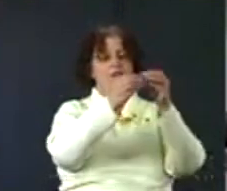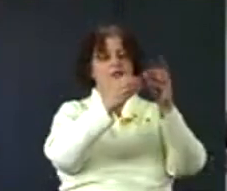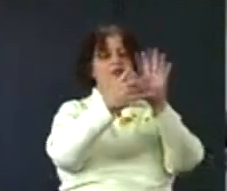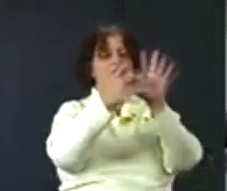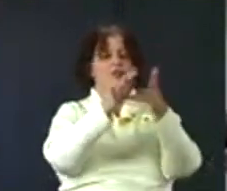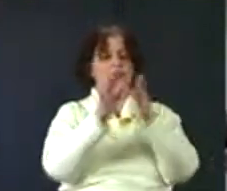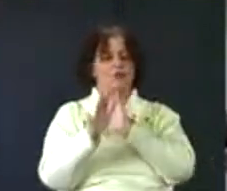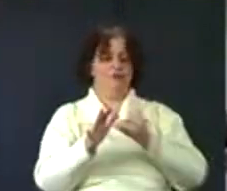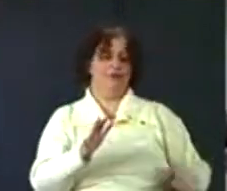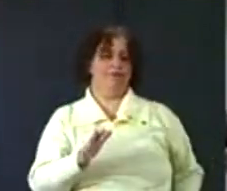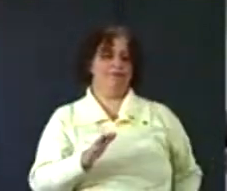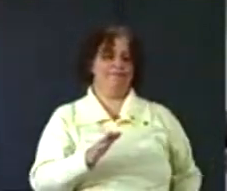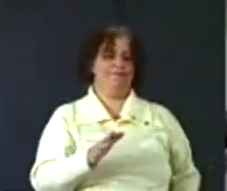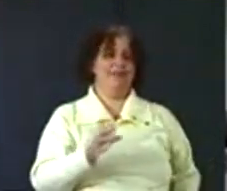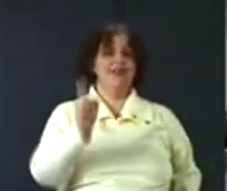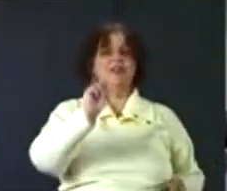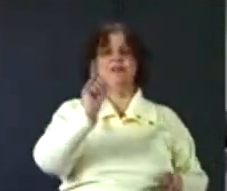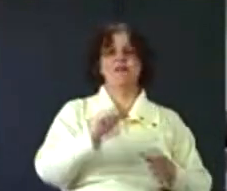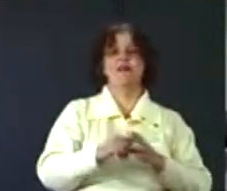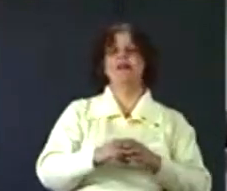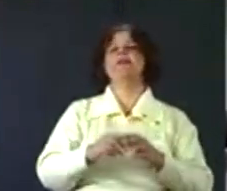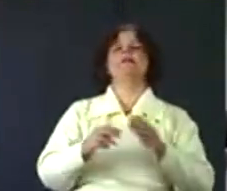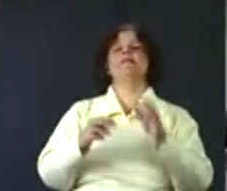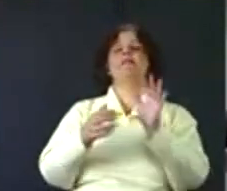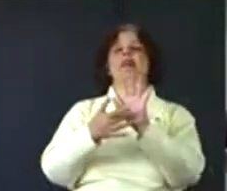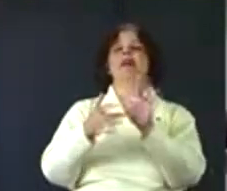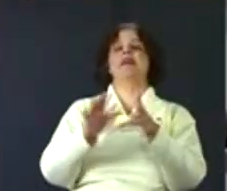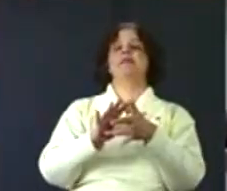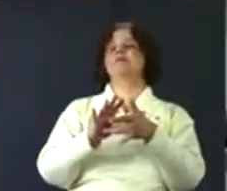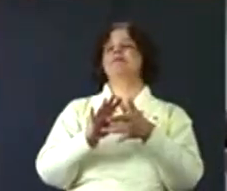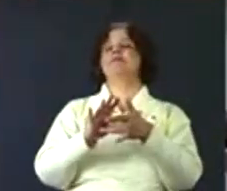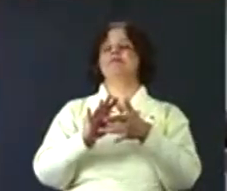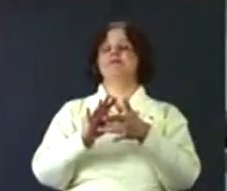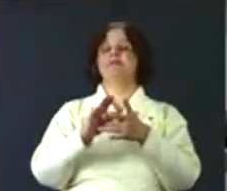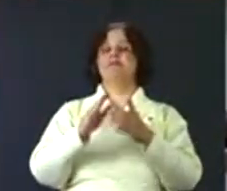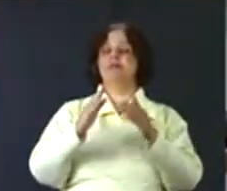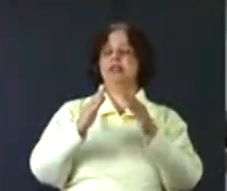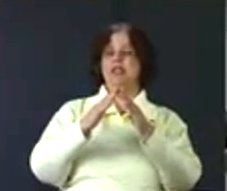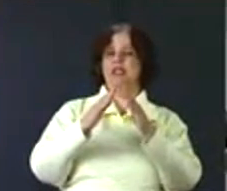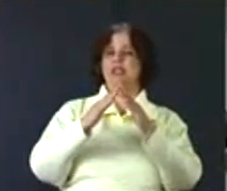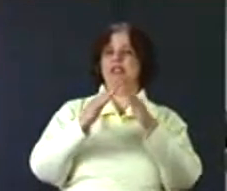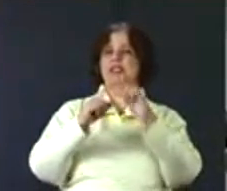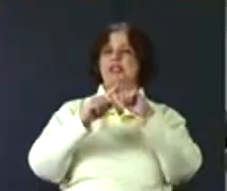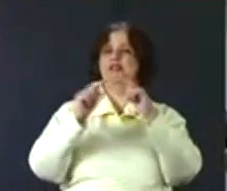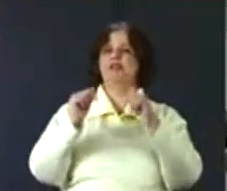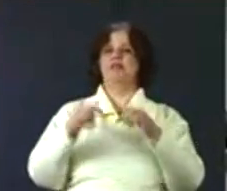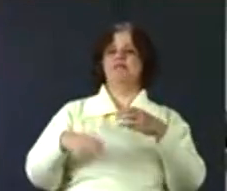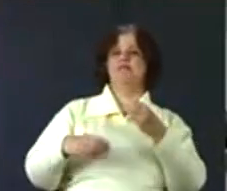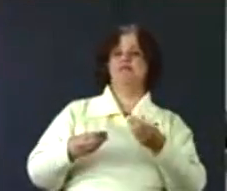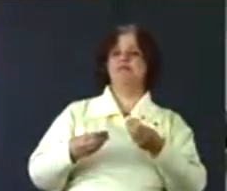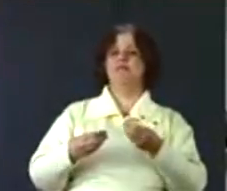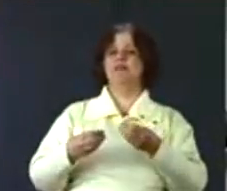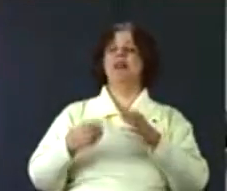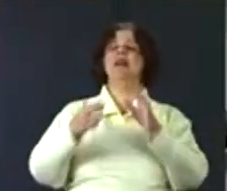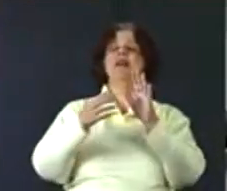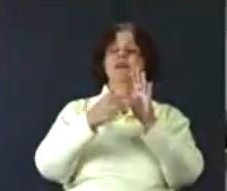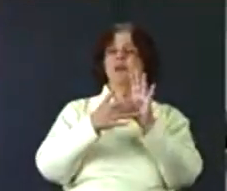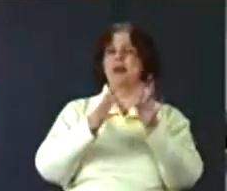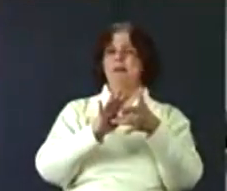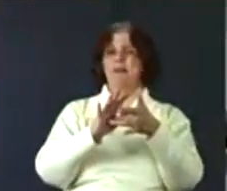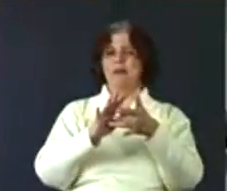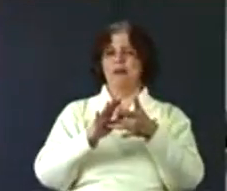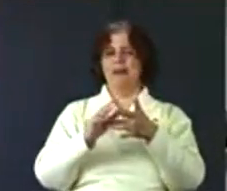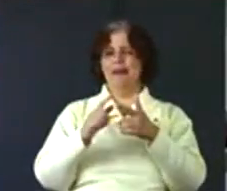é vir a perseguição para a igreja se tornar santa, é a igreja se tornando santa, falando do Evangelho, é que ela vai incomodar, é que